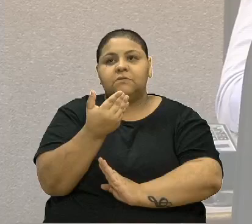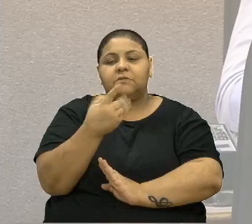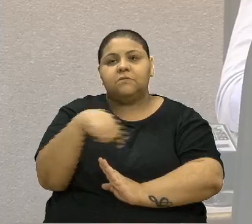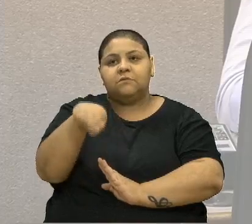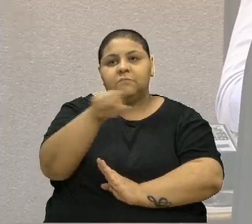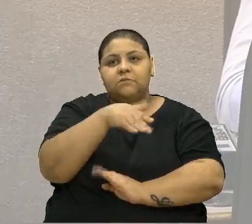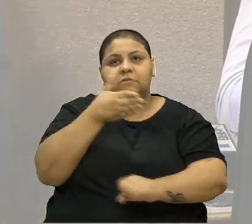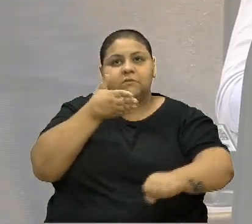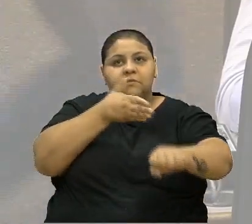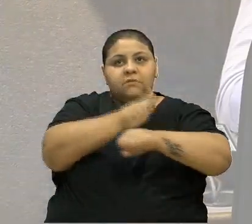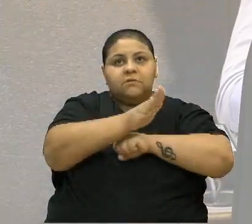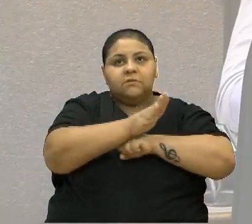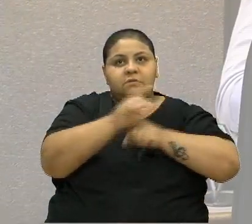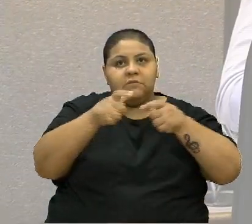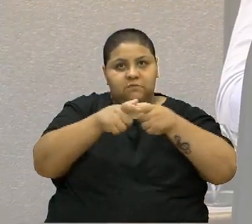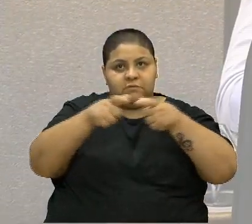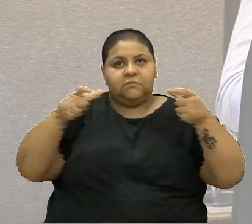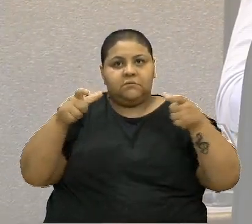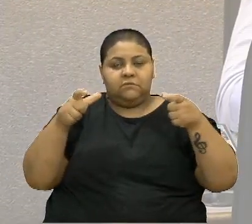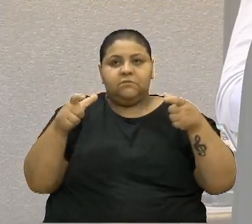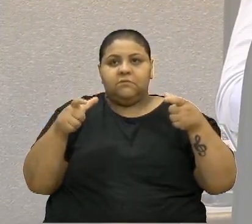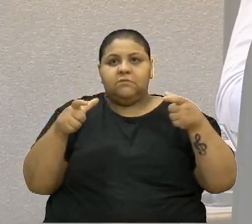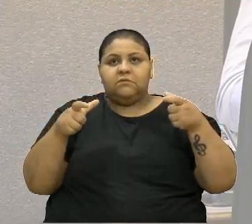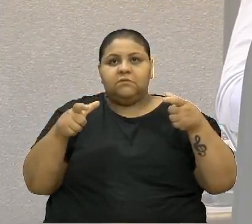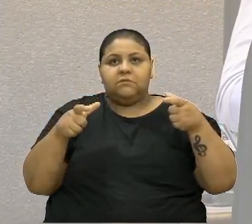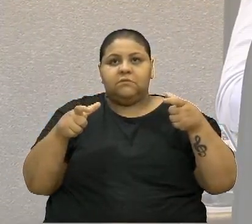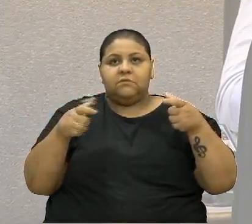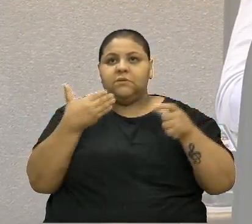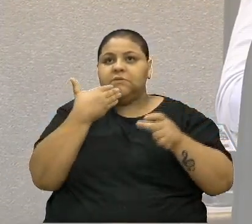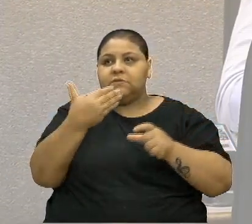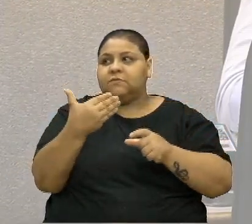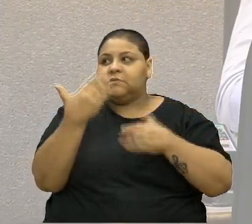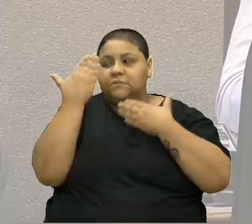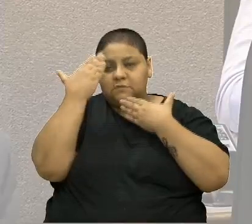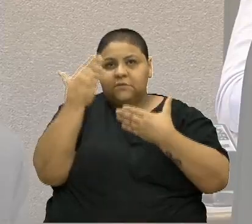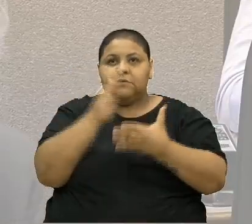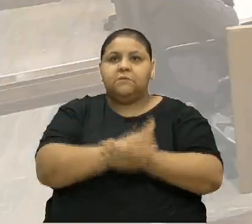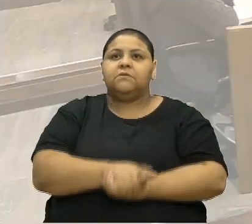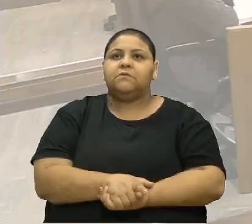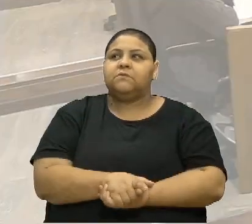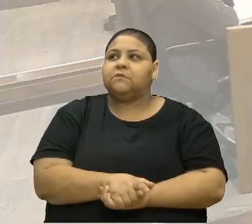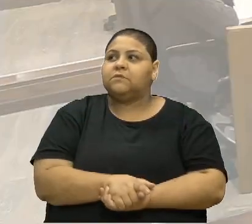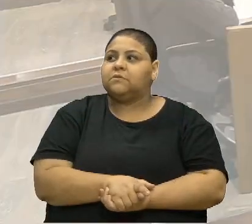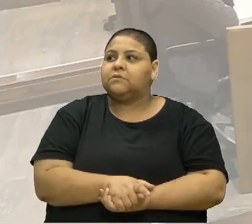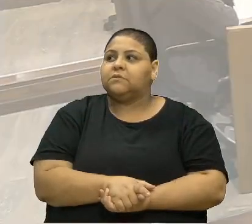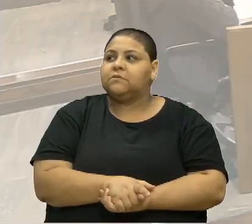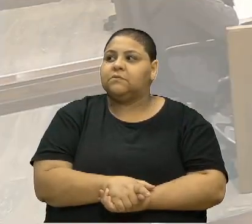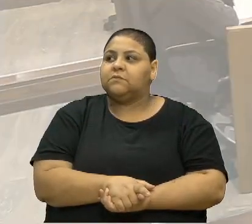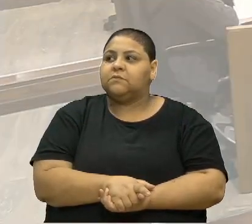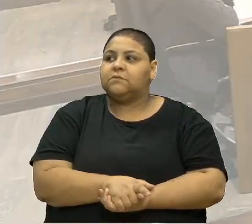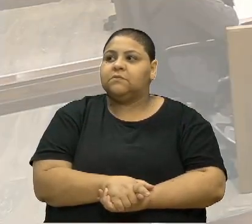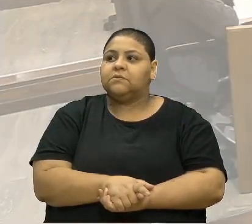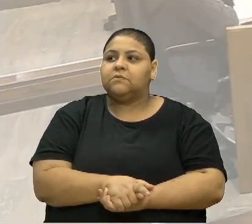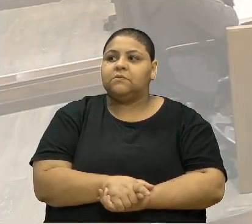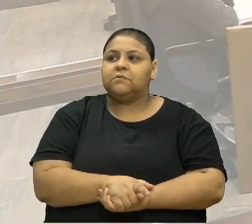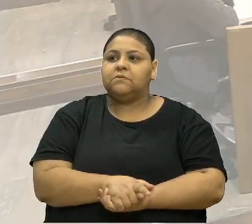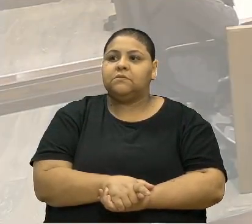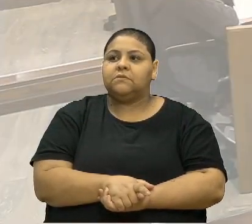gente aprove por unanimidade esta propositura. Obrigada. Obrigado.